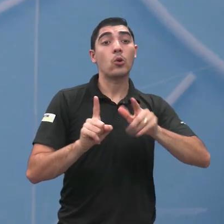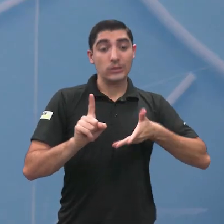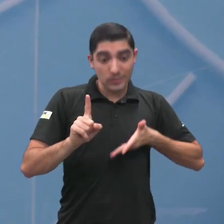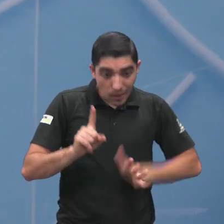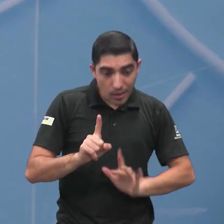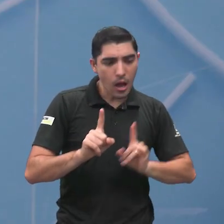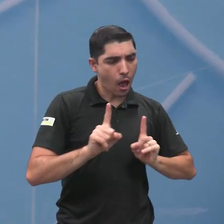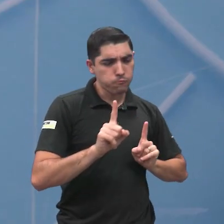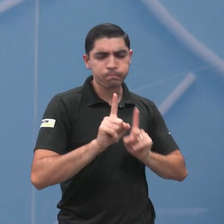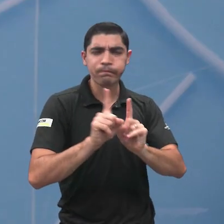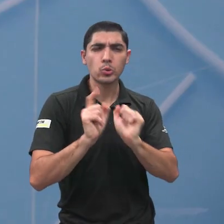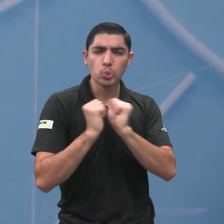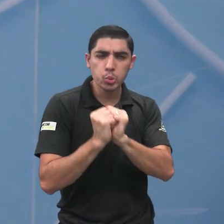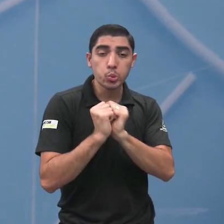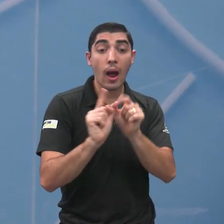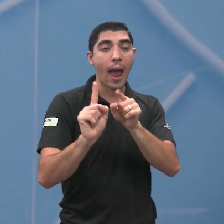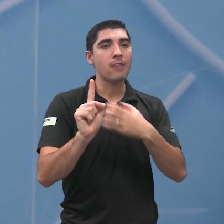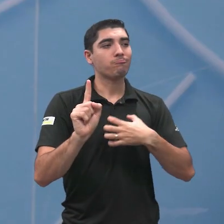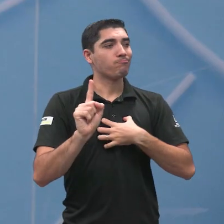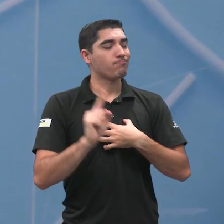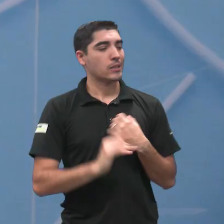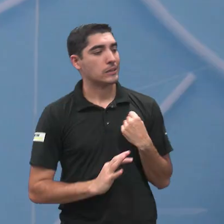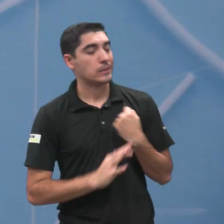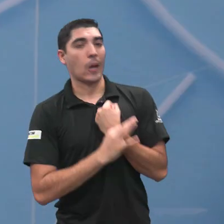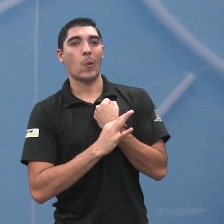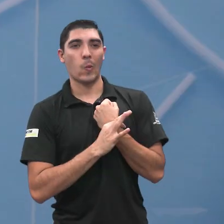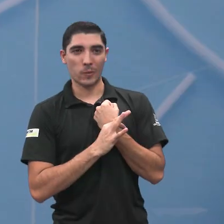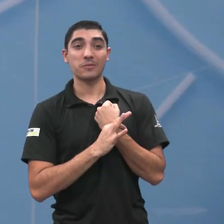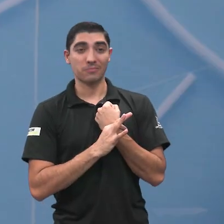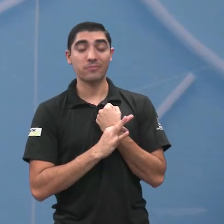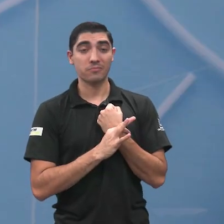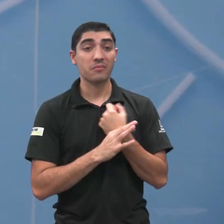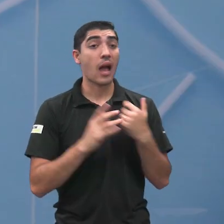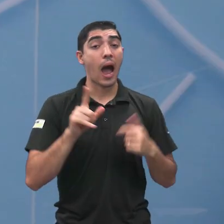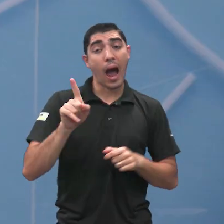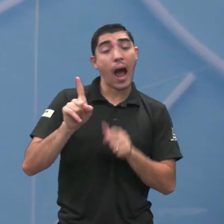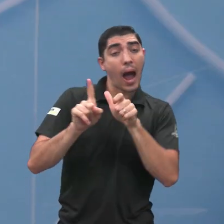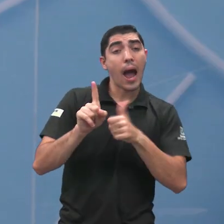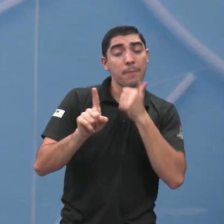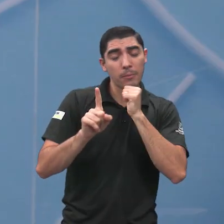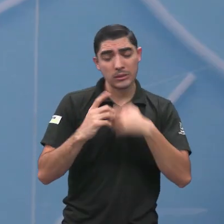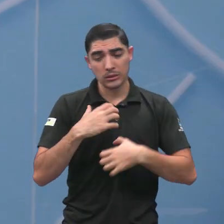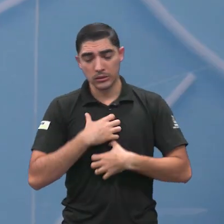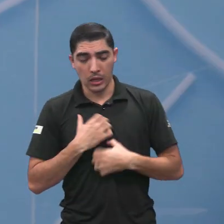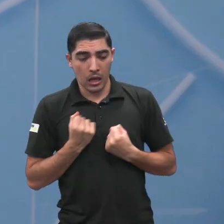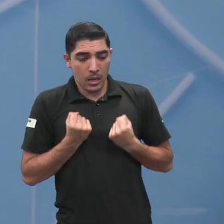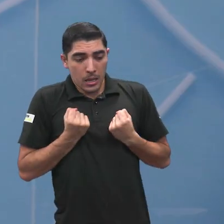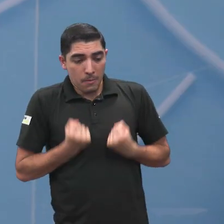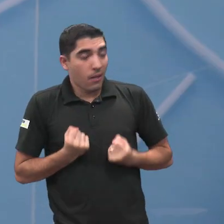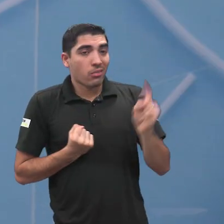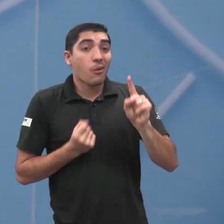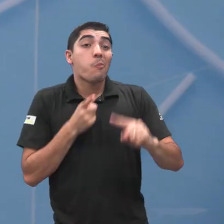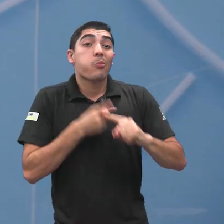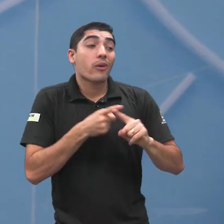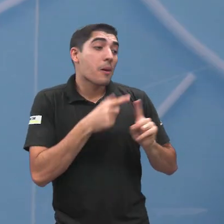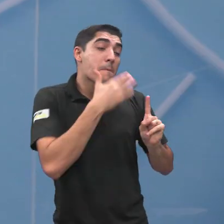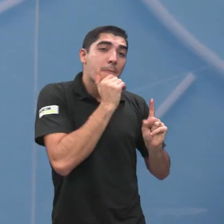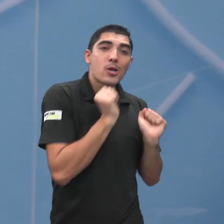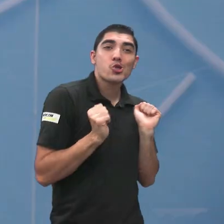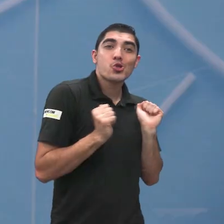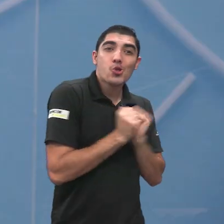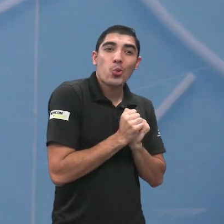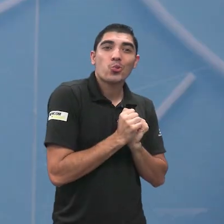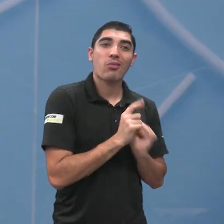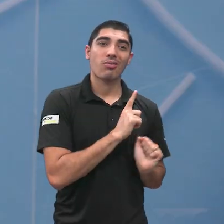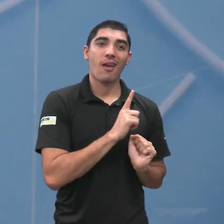suportada. Nesse sentido, ela acaba não sendo tão sobrecarregada, porque nesse momento inicial de vida, eu comento com algumas pessoas,